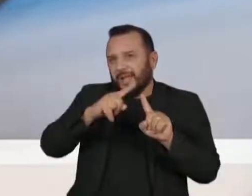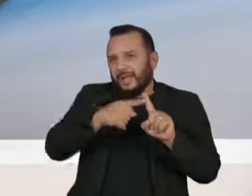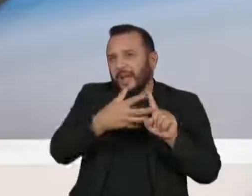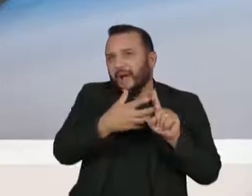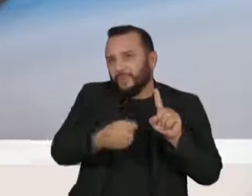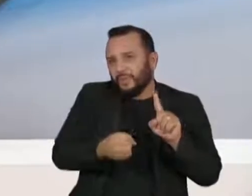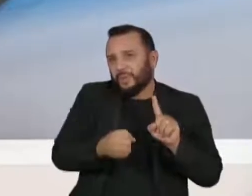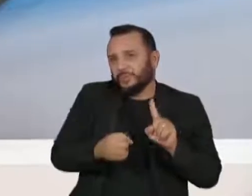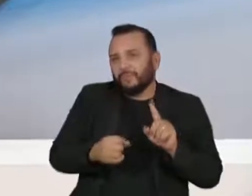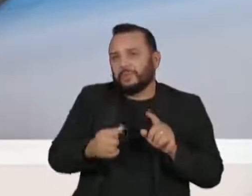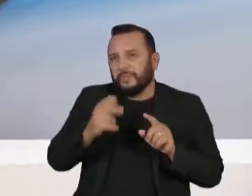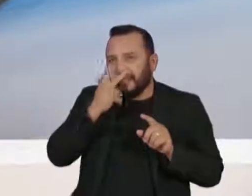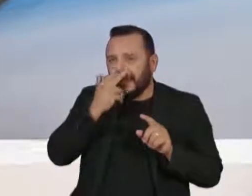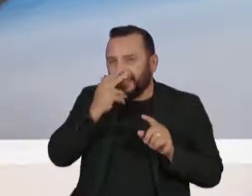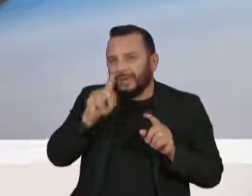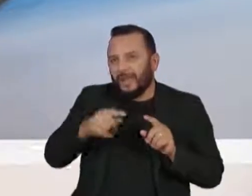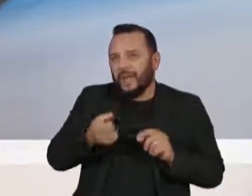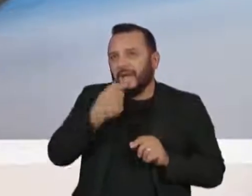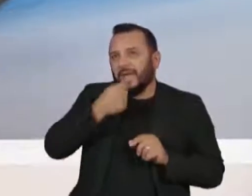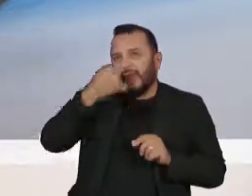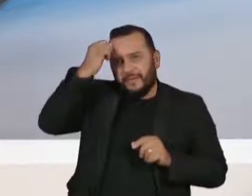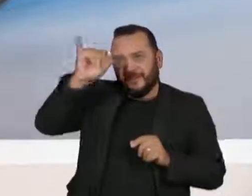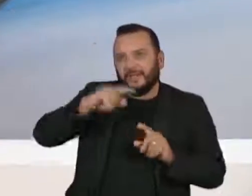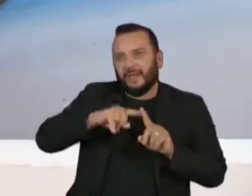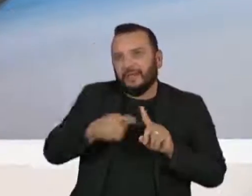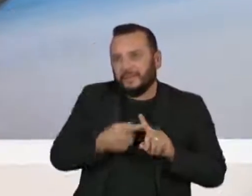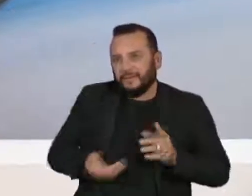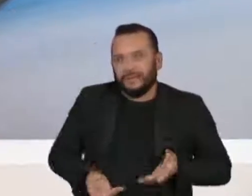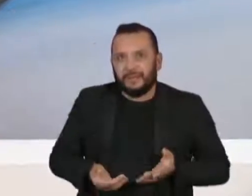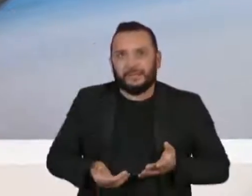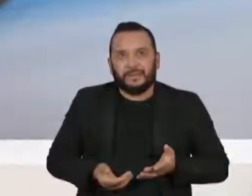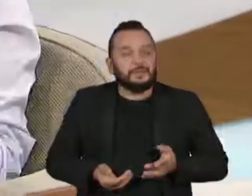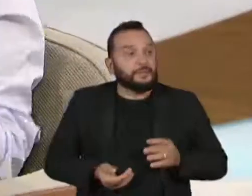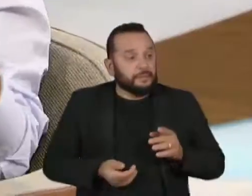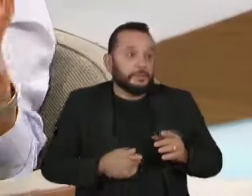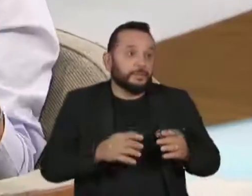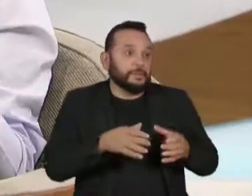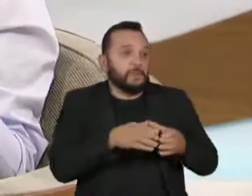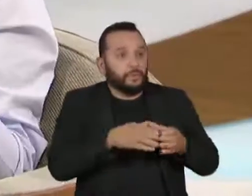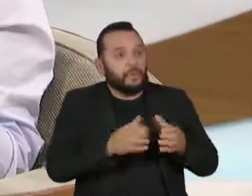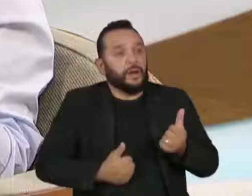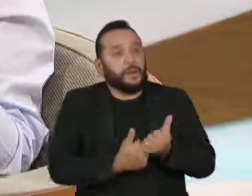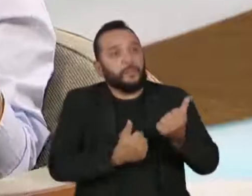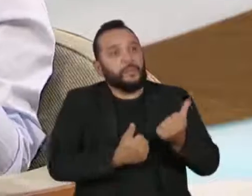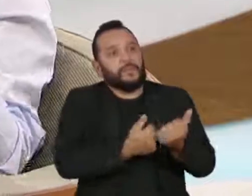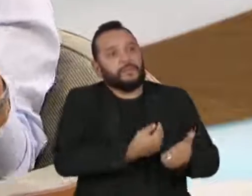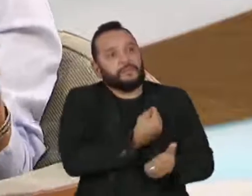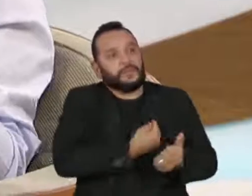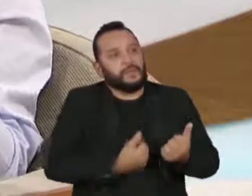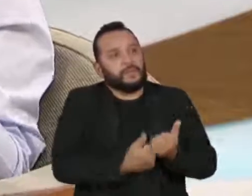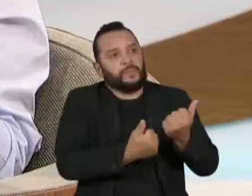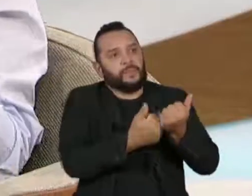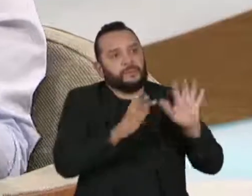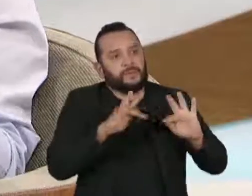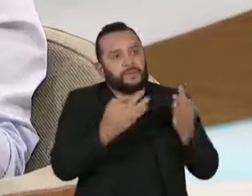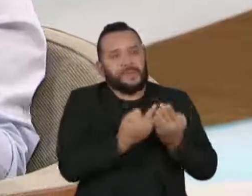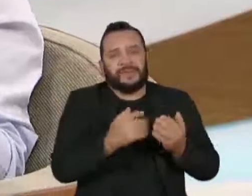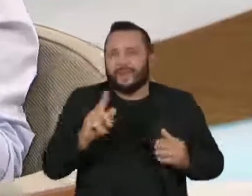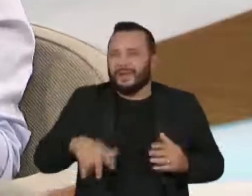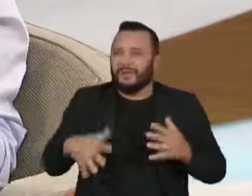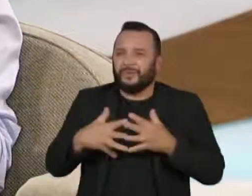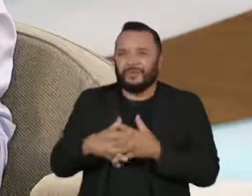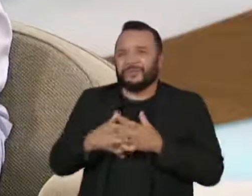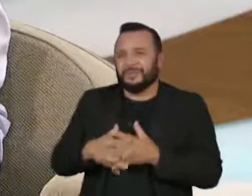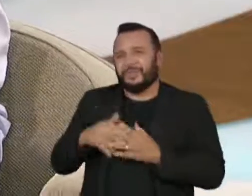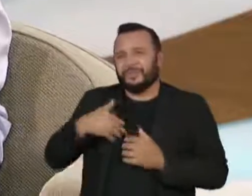contraceptivo. É isso que tem argumentado esses grupos pró-vida e pró-família. Então, mas isso é uma grande confusão. Tipo assim, eu tenho uma dificuldade até de entender